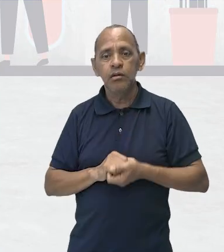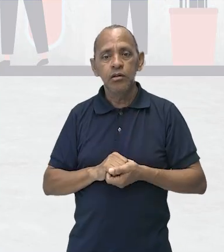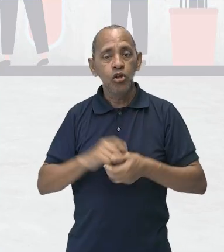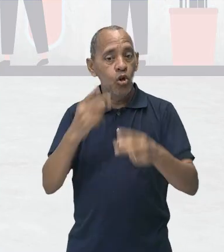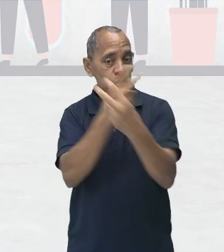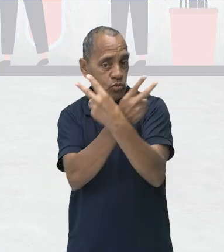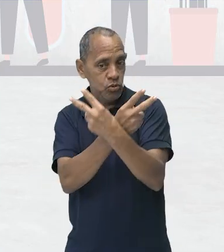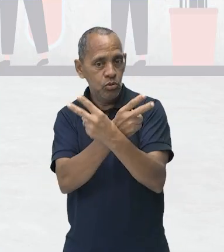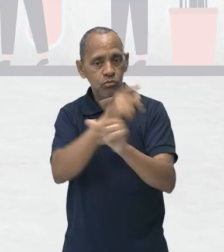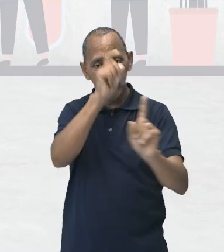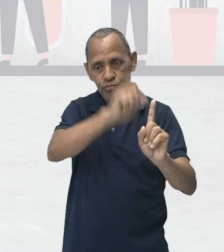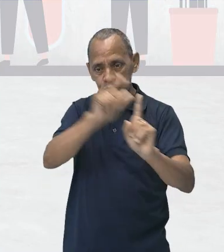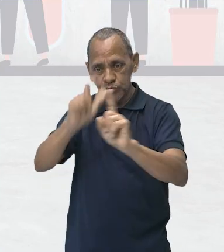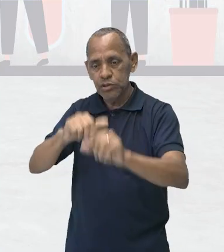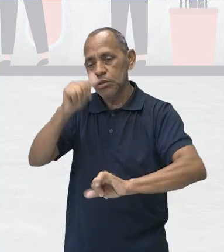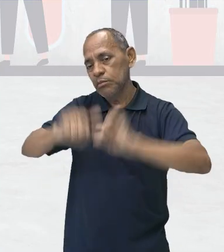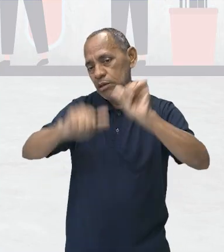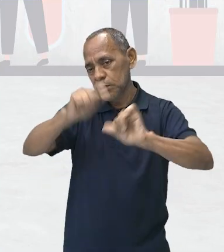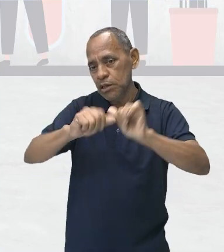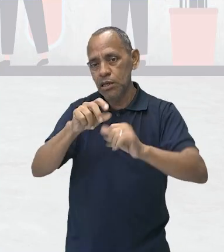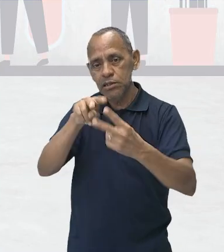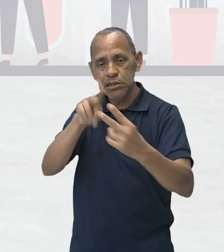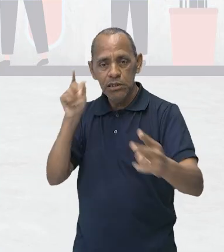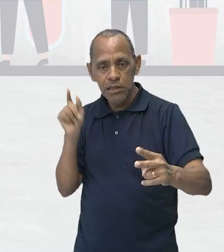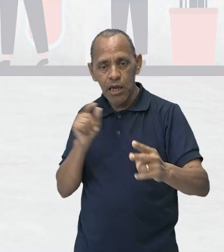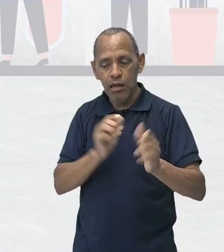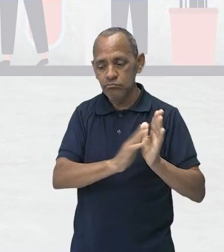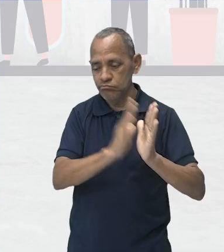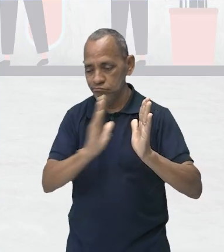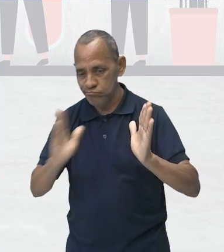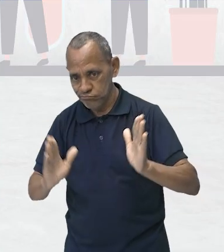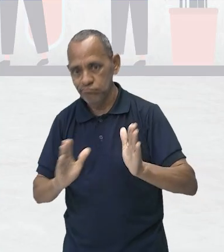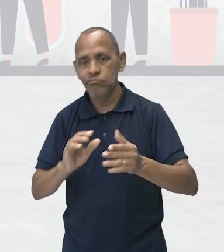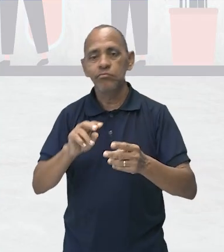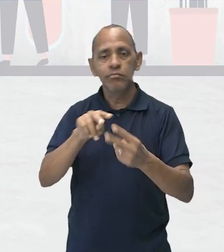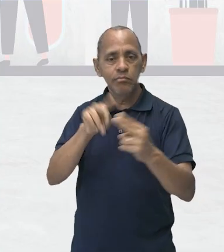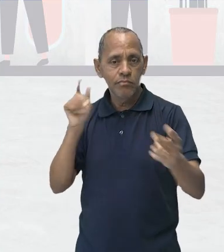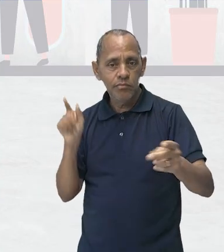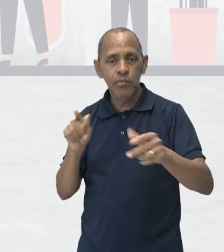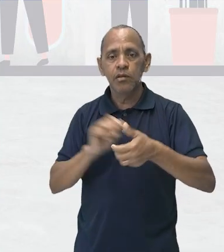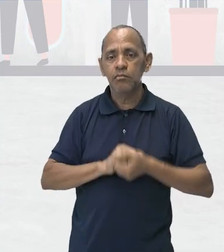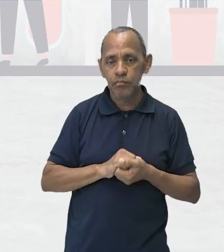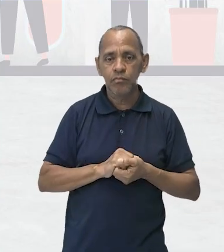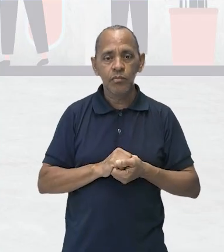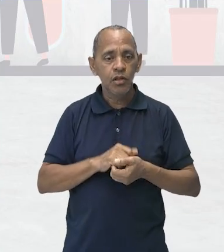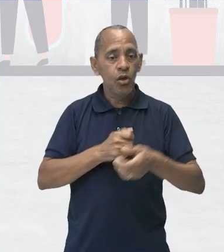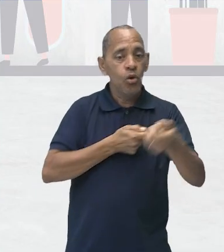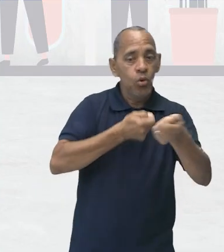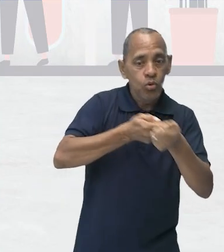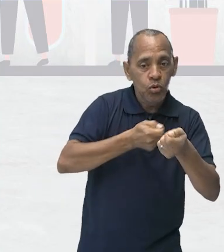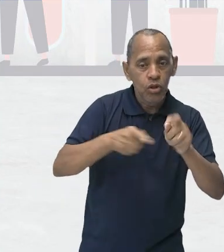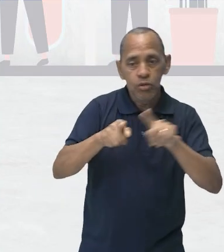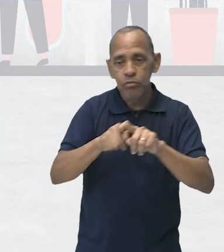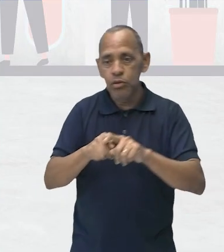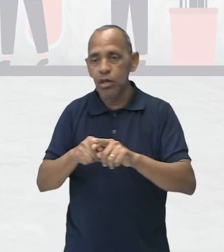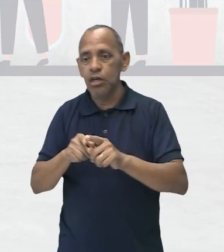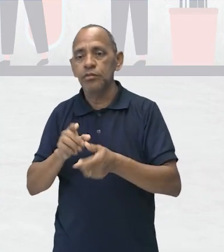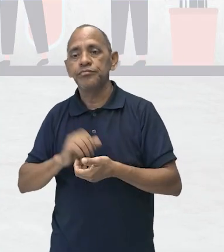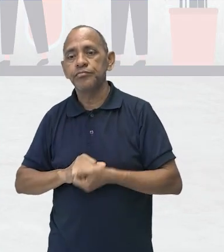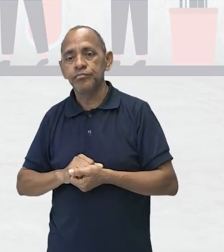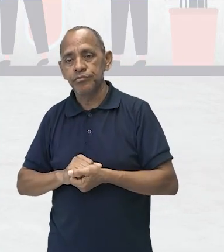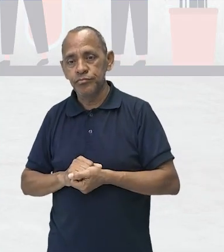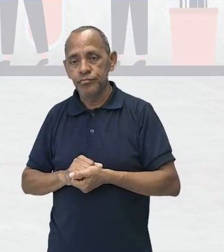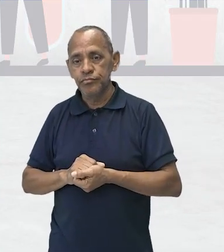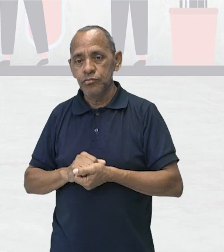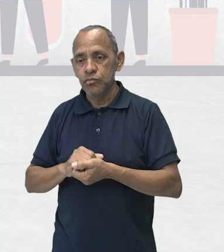daquele indivíduo, ou a análise do DNA, que é o sequenciamento de uma região ou cromossomo específico, ou mesmo de todo o